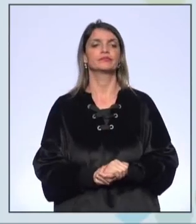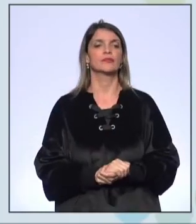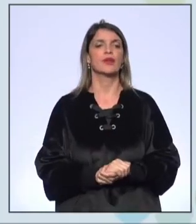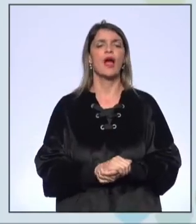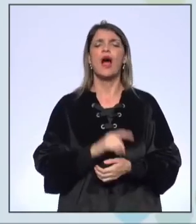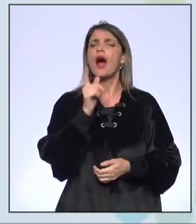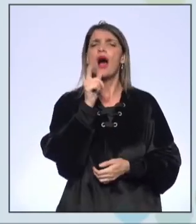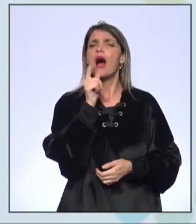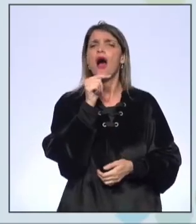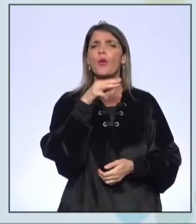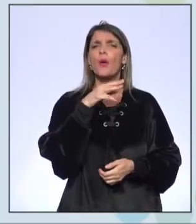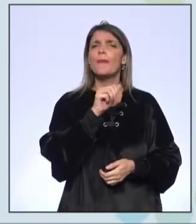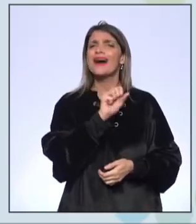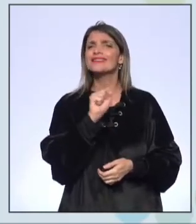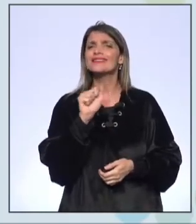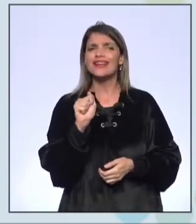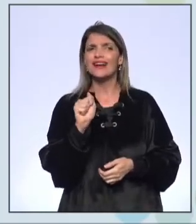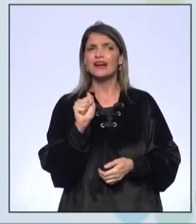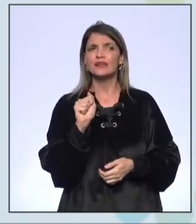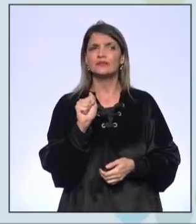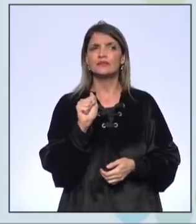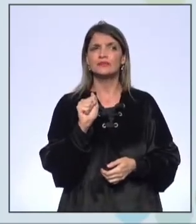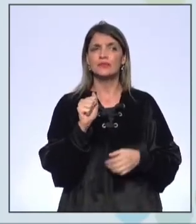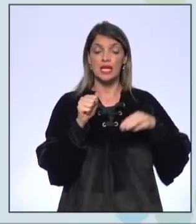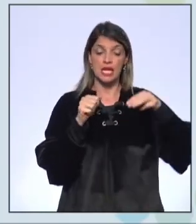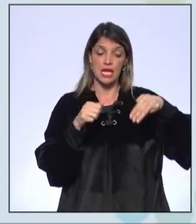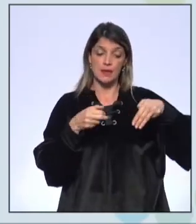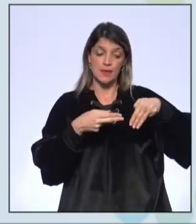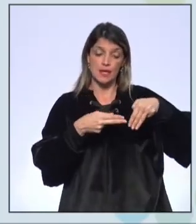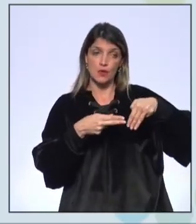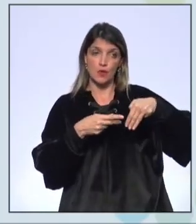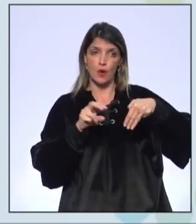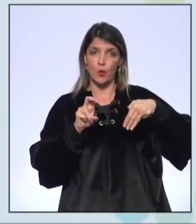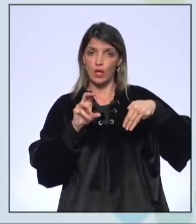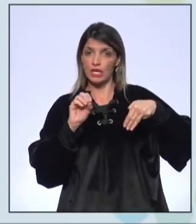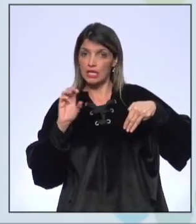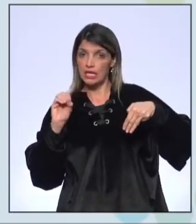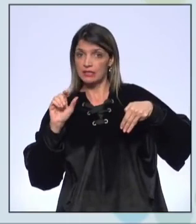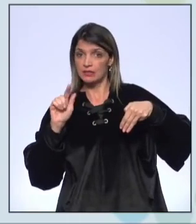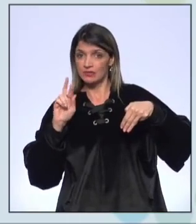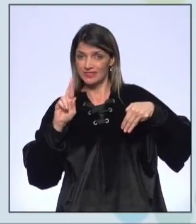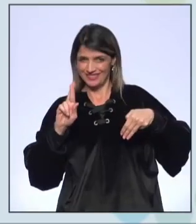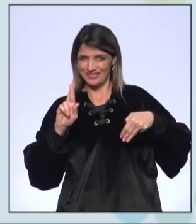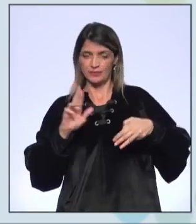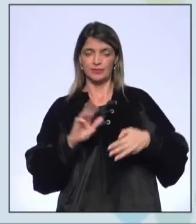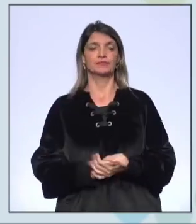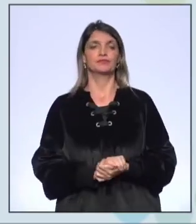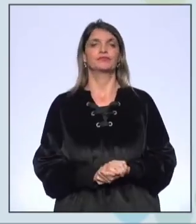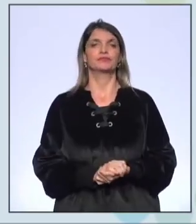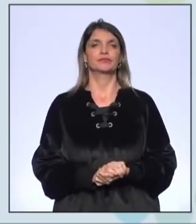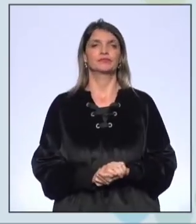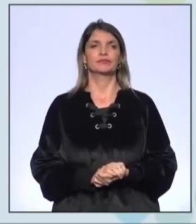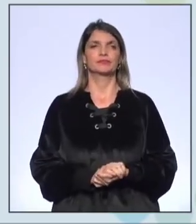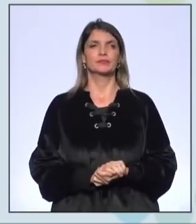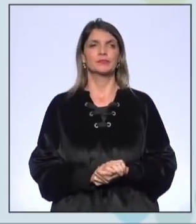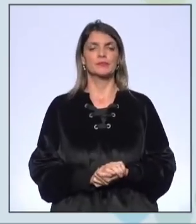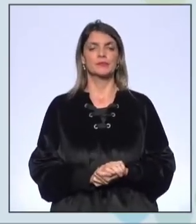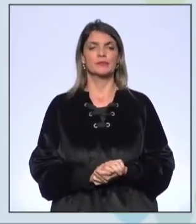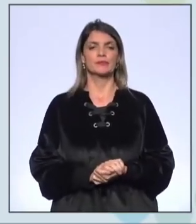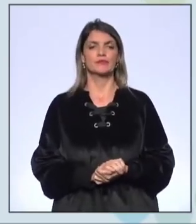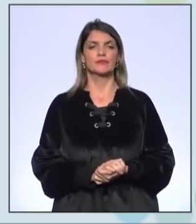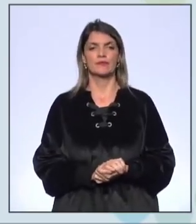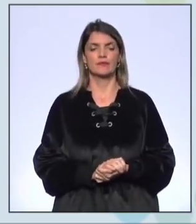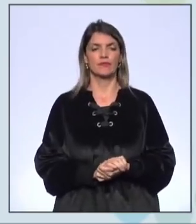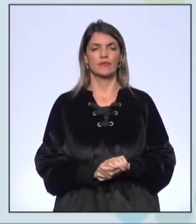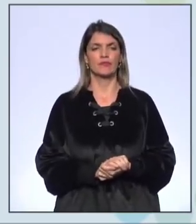água? A massa de água, tá lá, né? 500 gramas, certo? Qual que é o calor